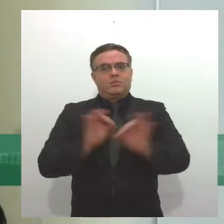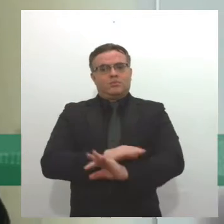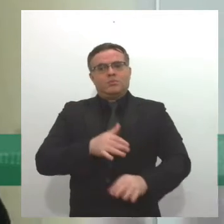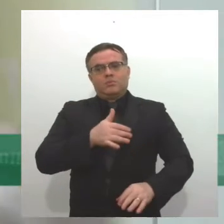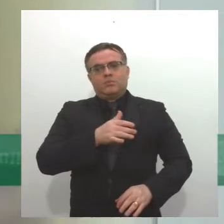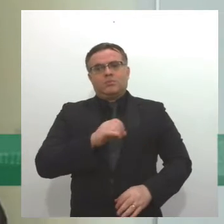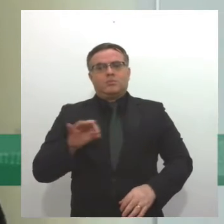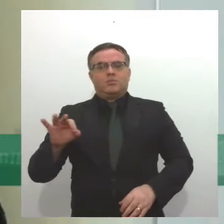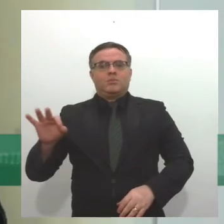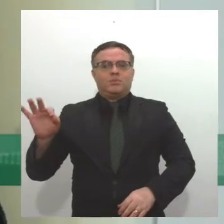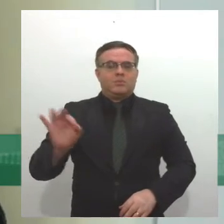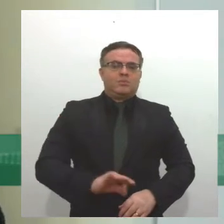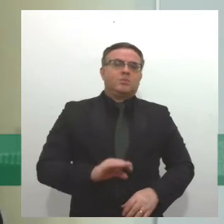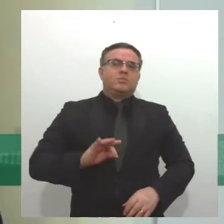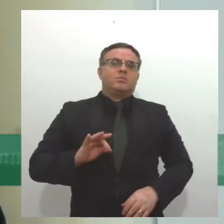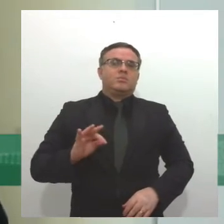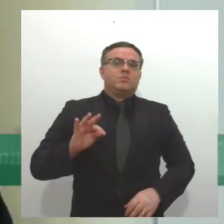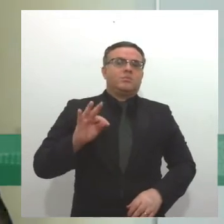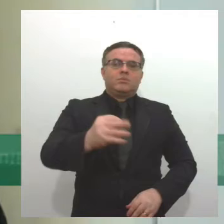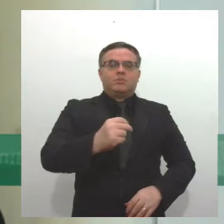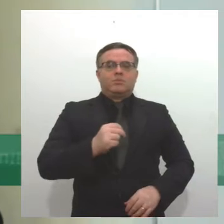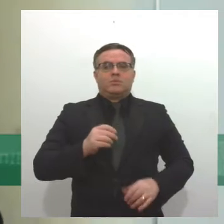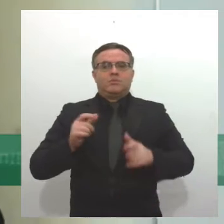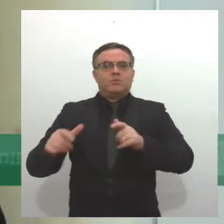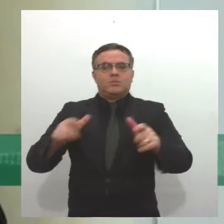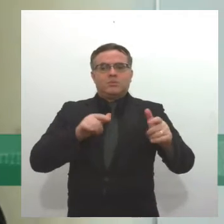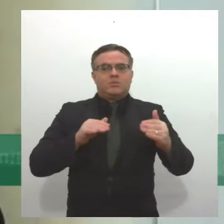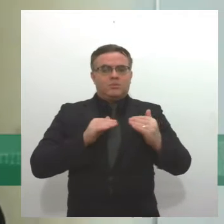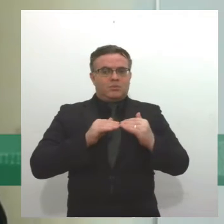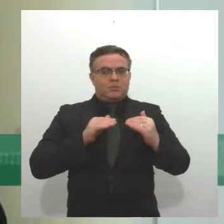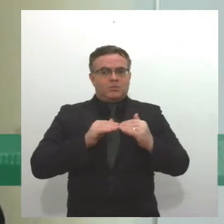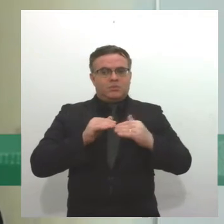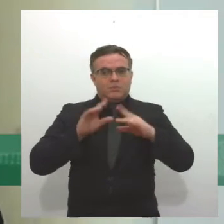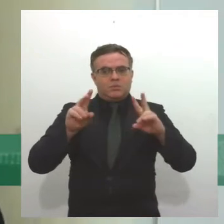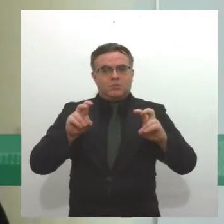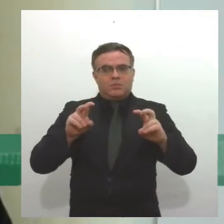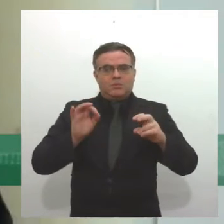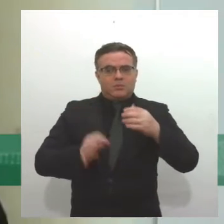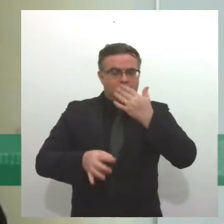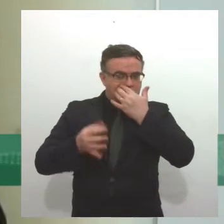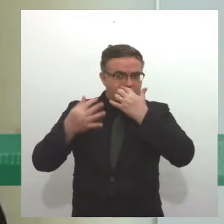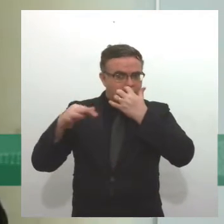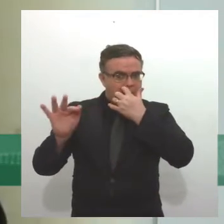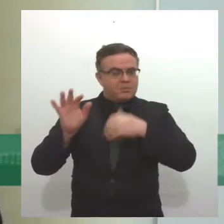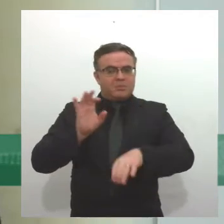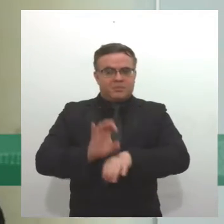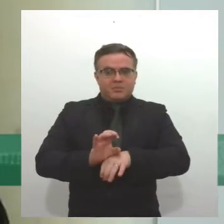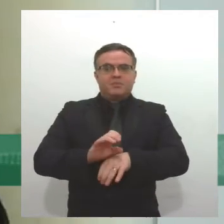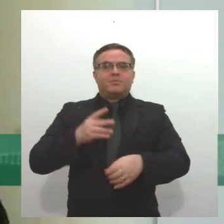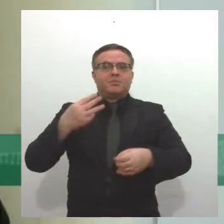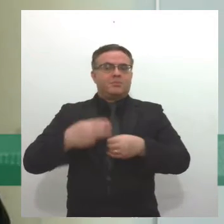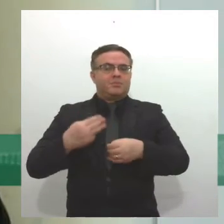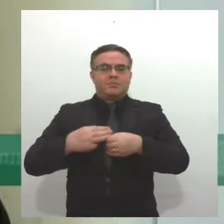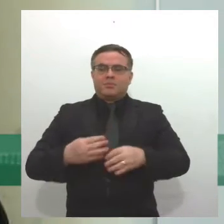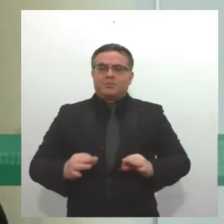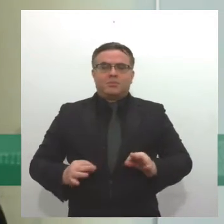de todas as entidades relacionadas com o tema. Seja federal, seja estadual, seja municipal,